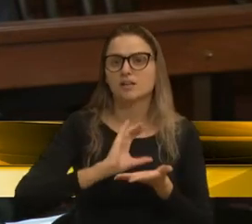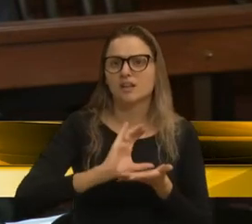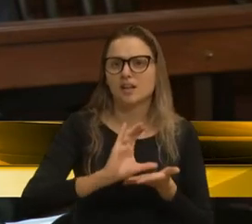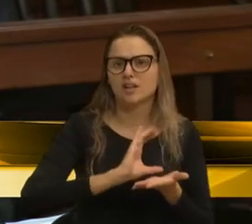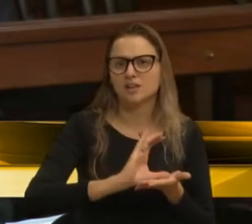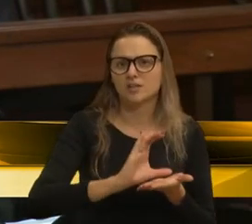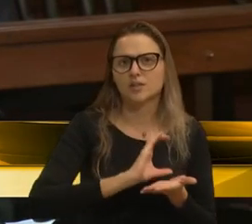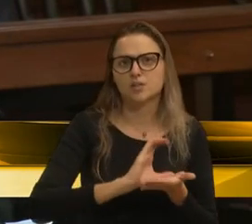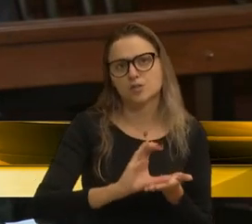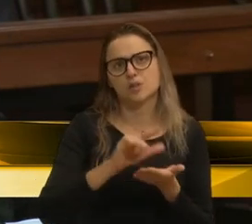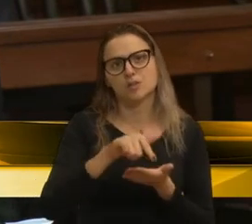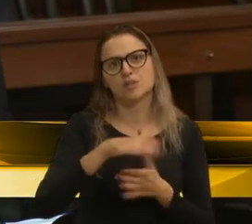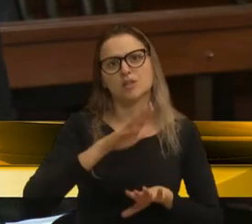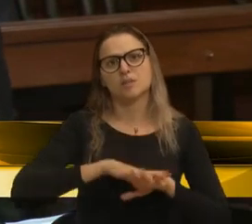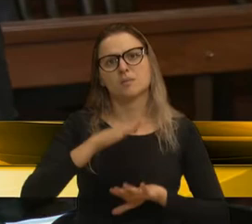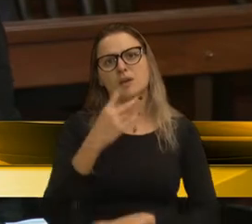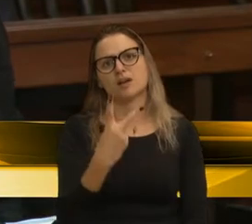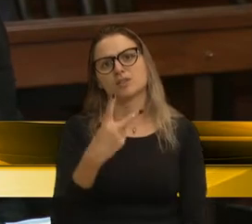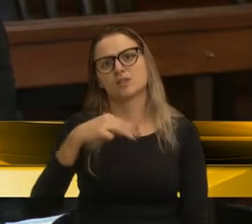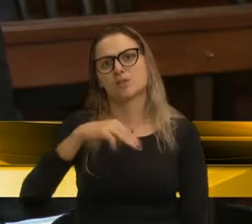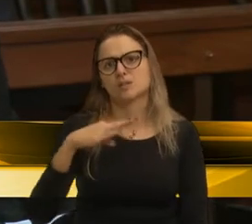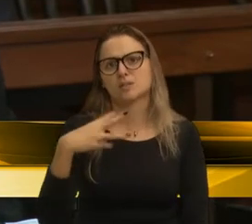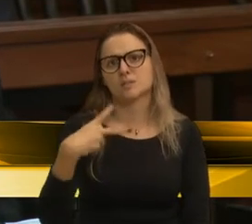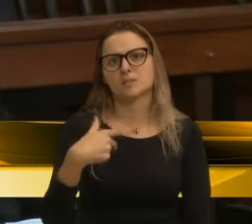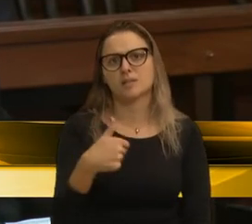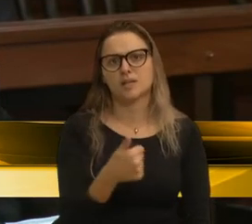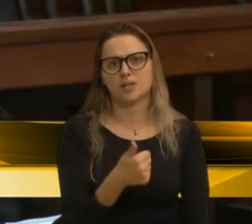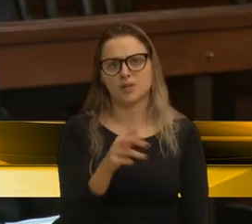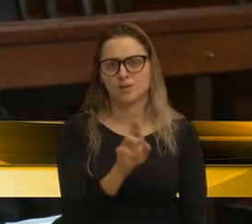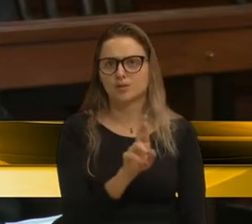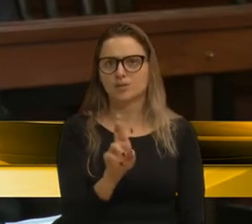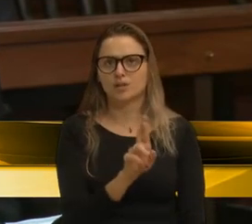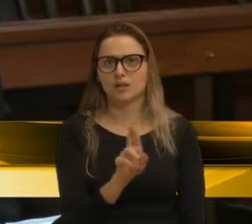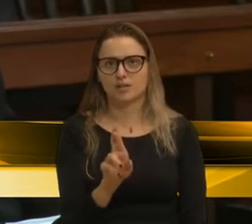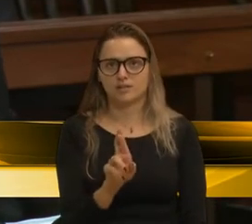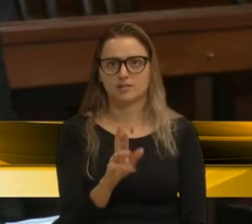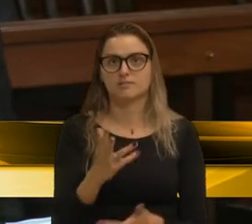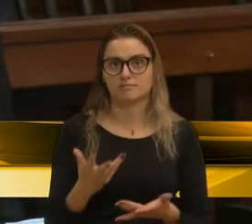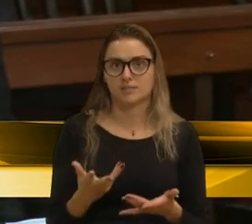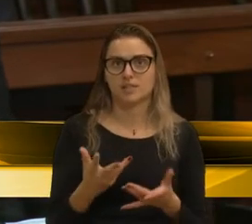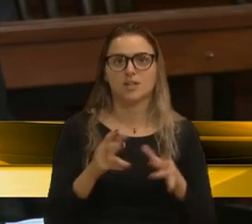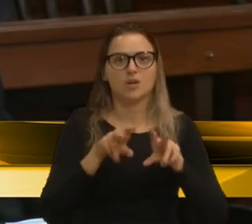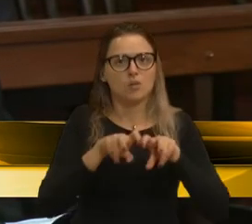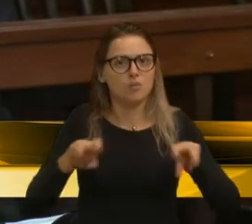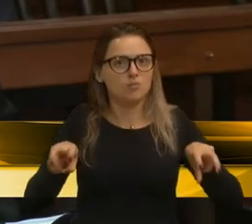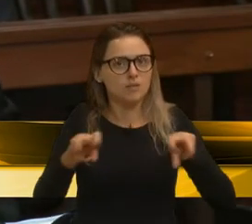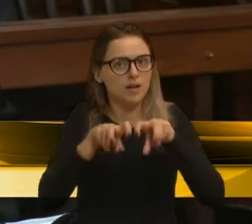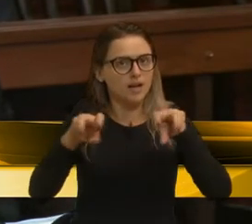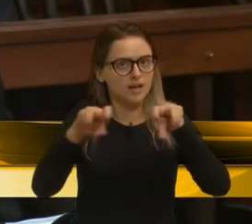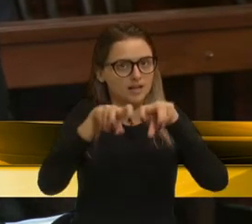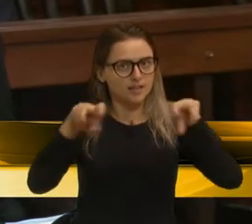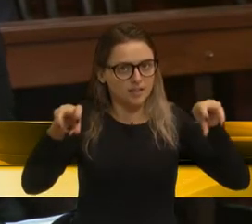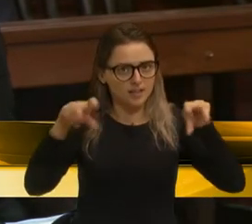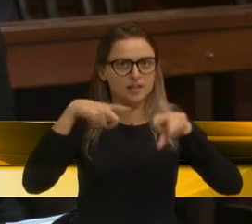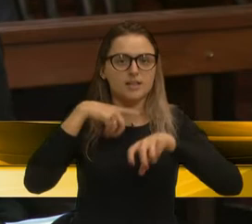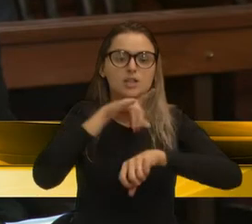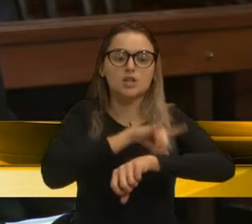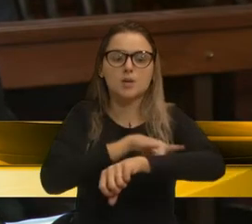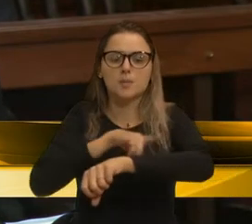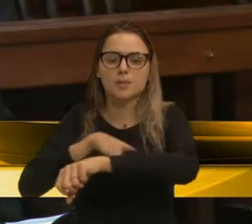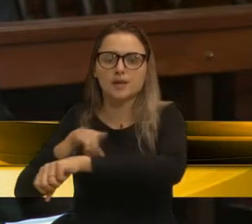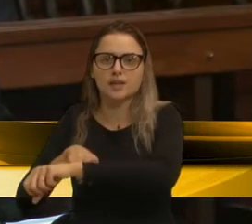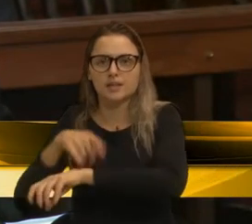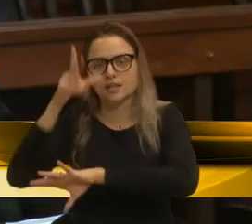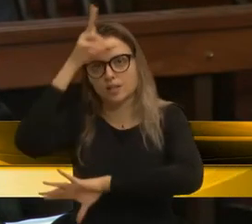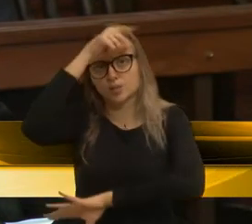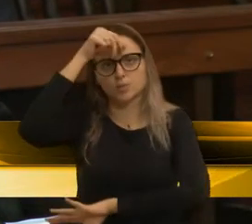vereador Meneguzzi, de mais de R$2 milhões, com arquibancada, com banheiros públicos,